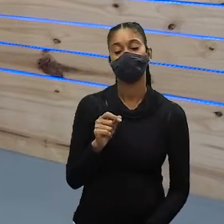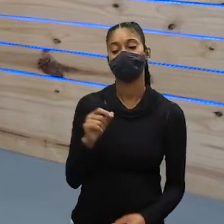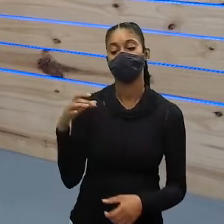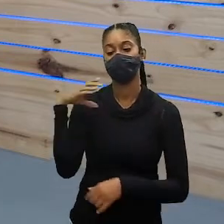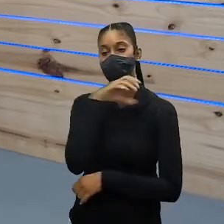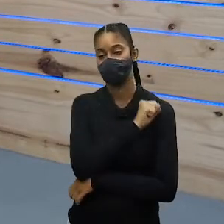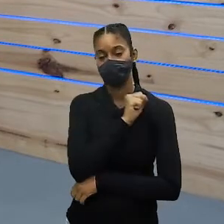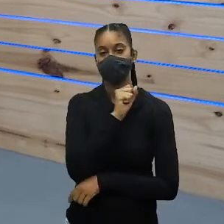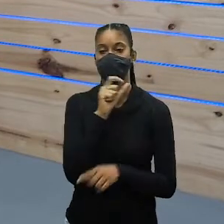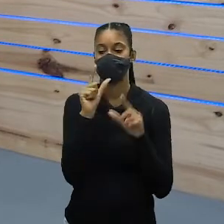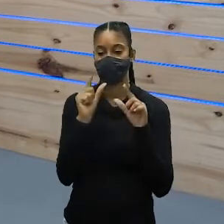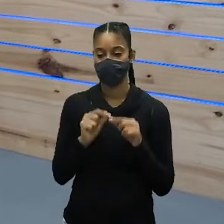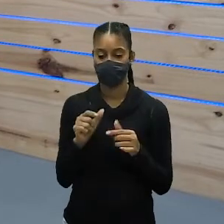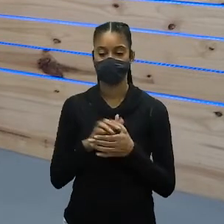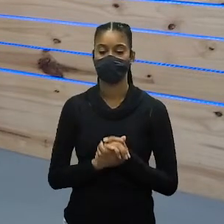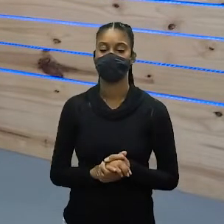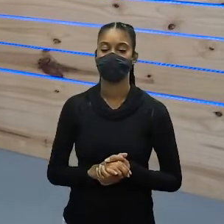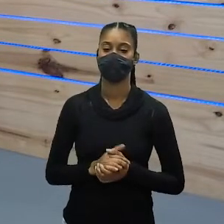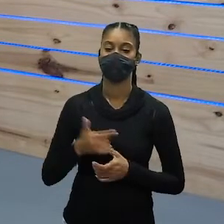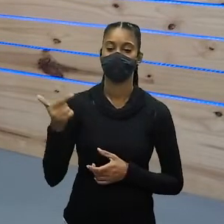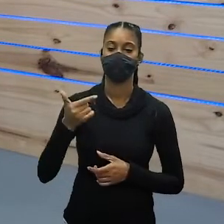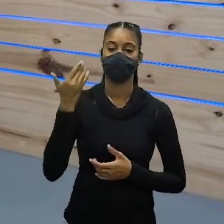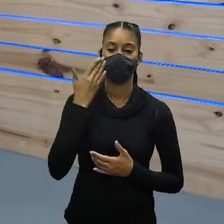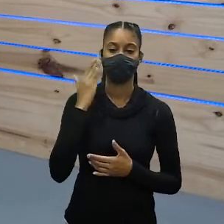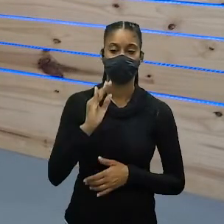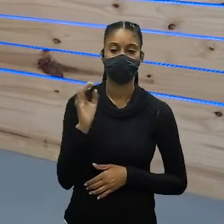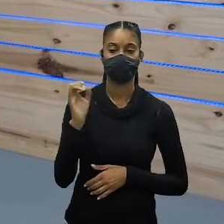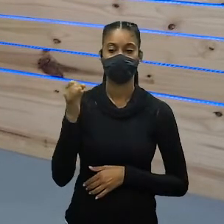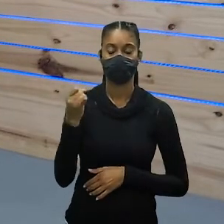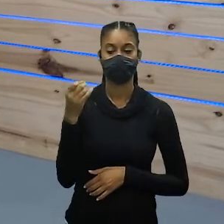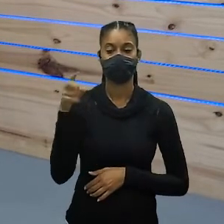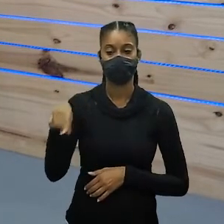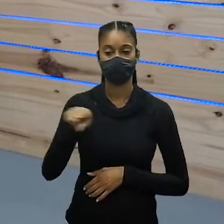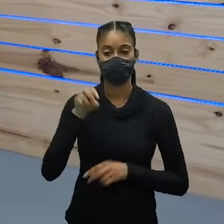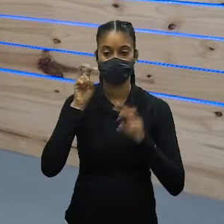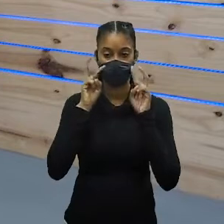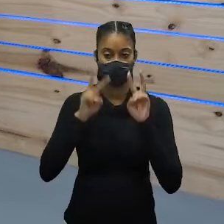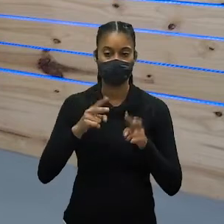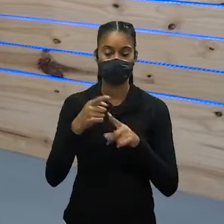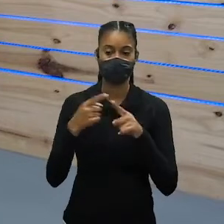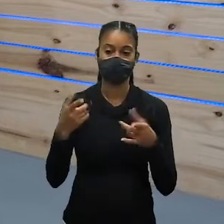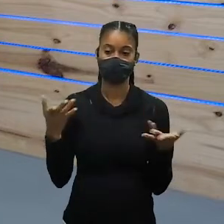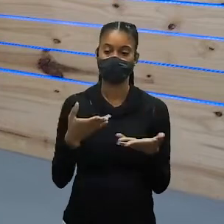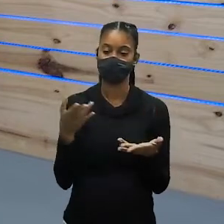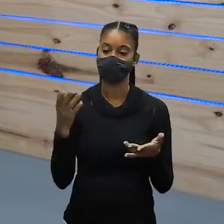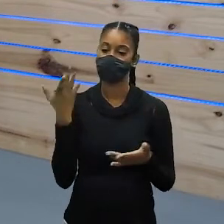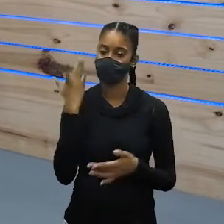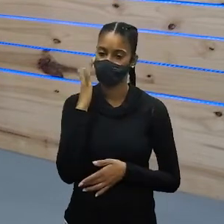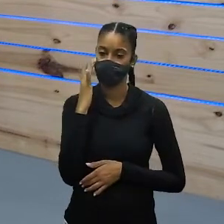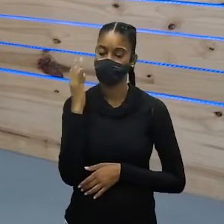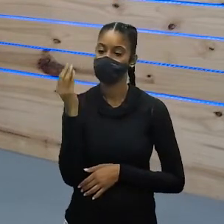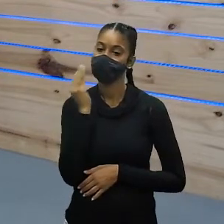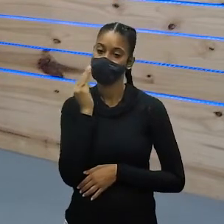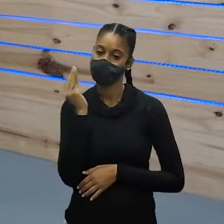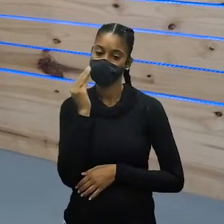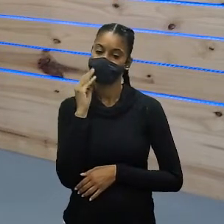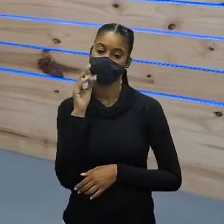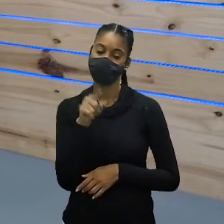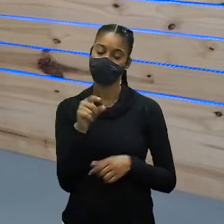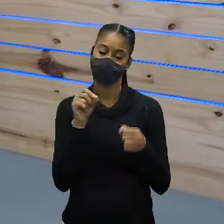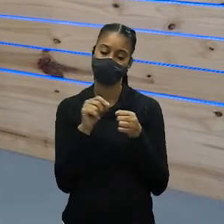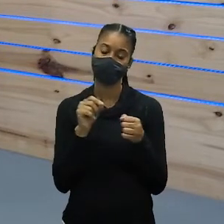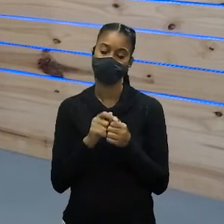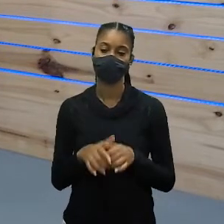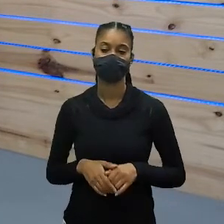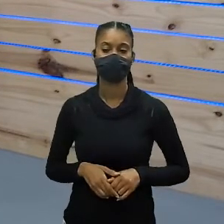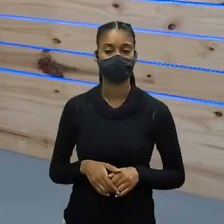A segunda, eu não sei se você experimentou, mas se não, acho que agora é uma boa oportunidade para fazer isso.